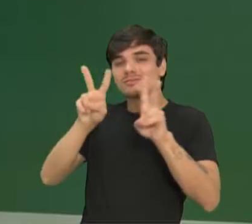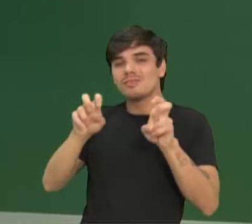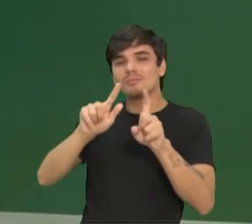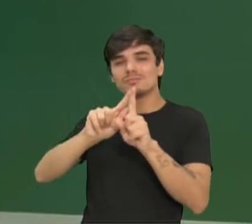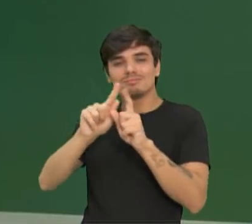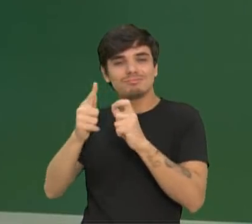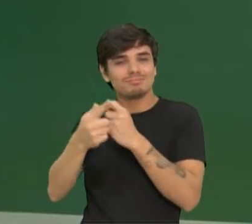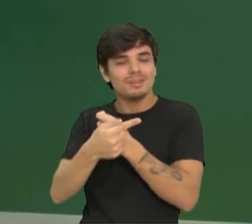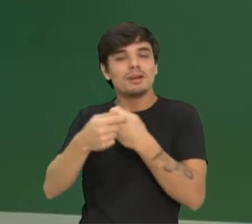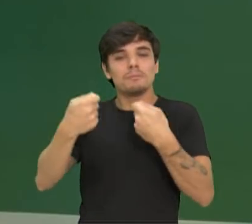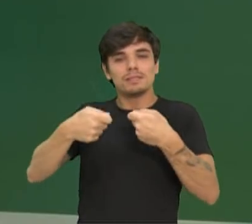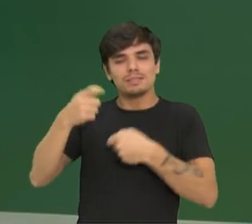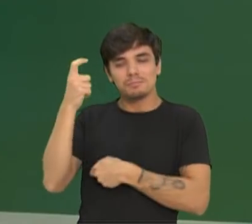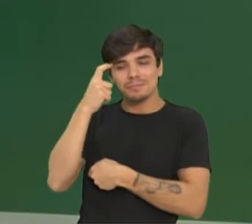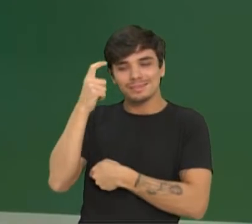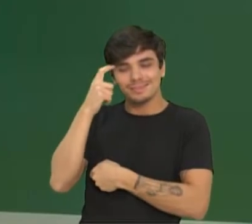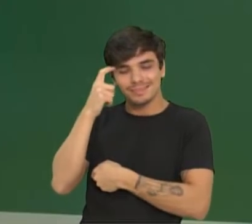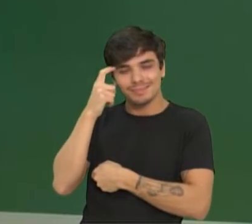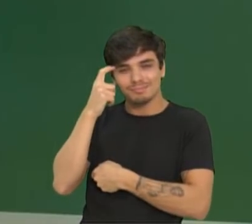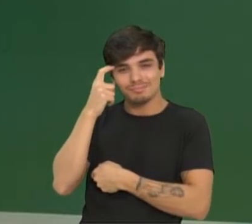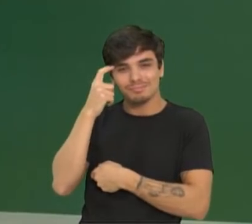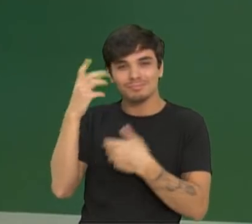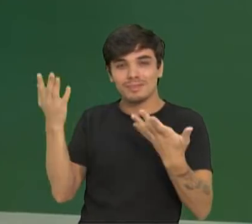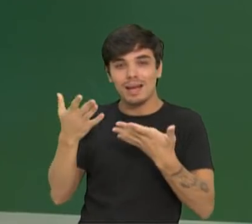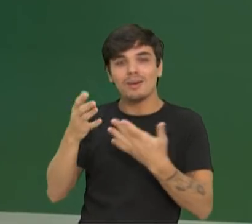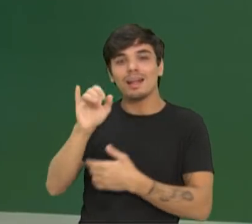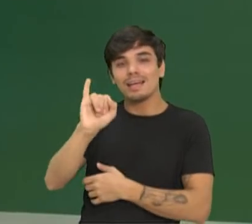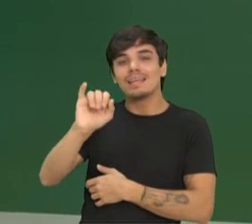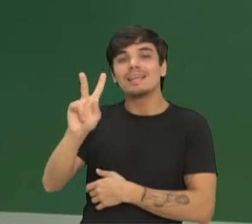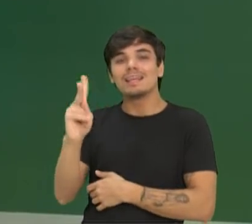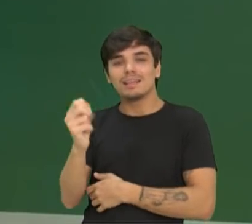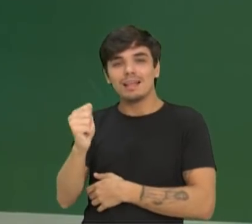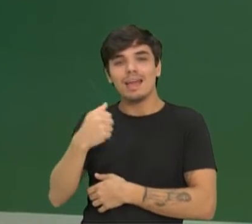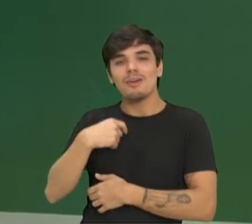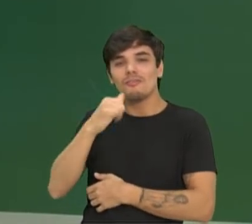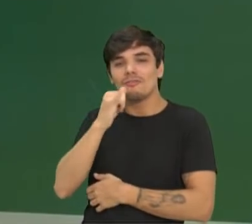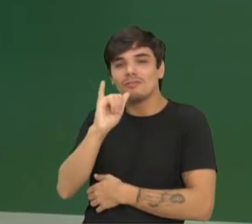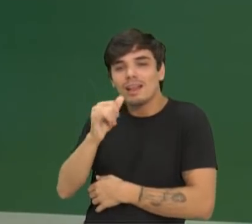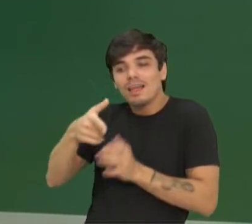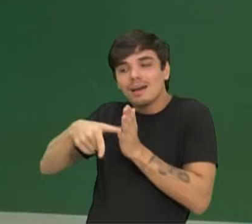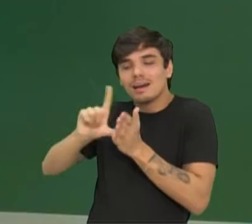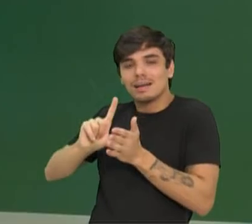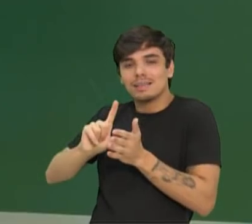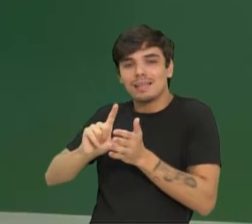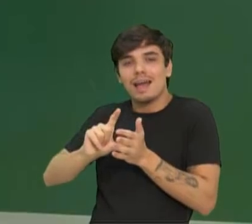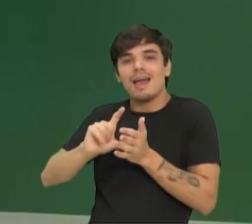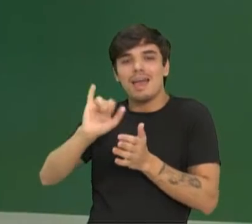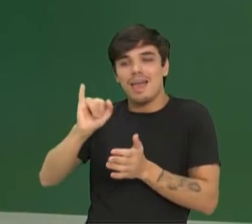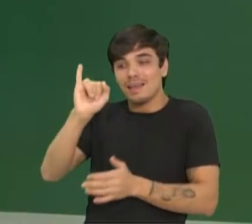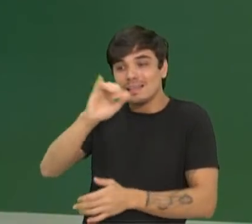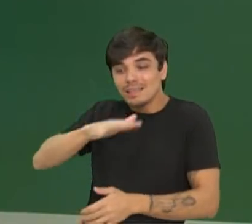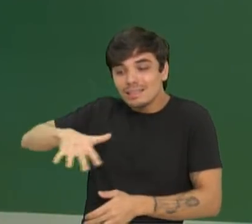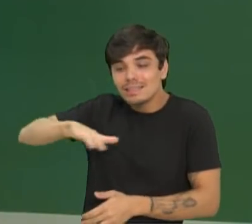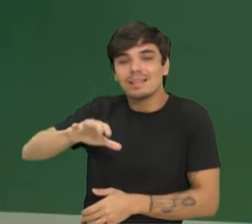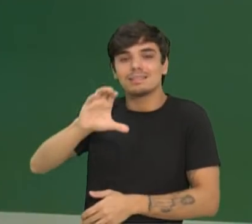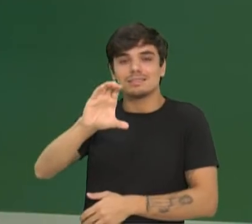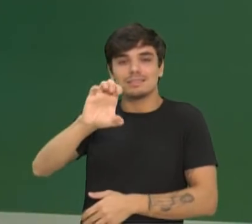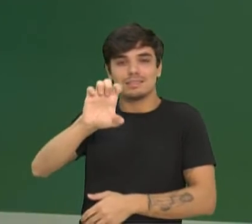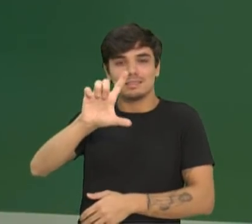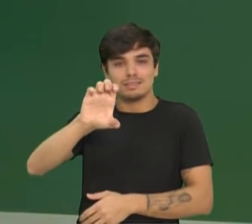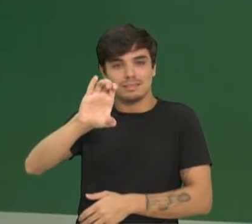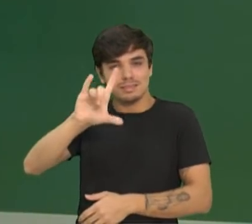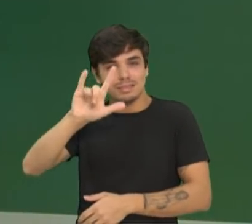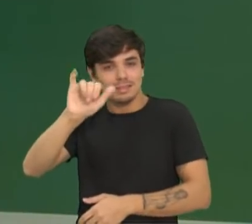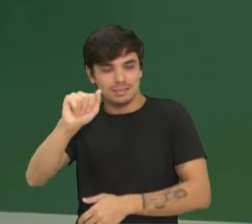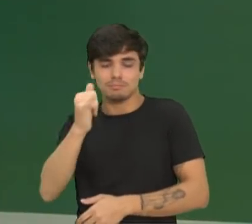vezes precisa pensar muito bem no que fala. A ilha internacional que eu mencionei da Itália é a Ilha Cecília, certo? Confundi